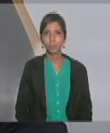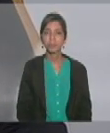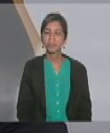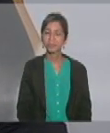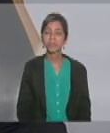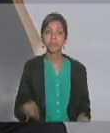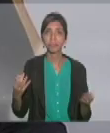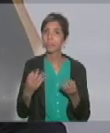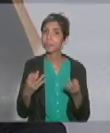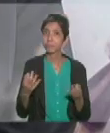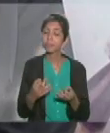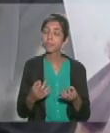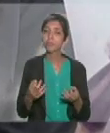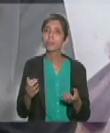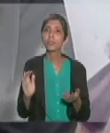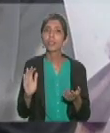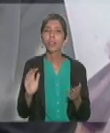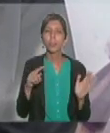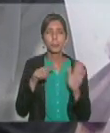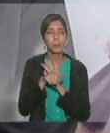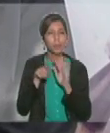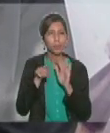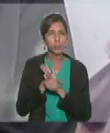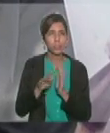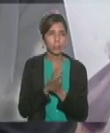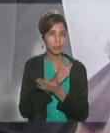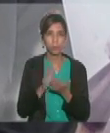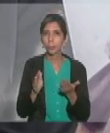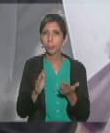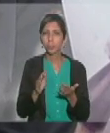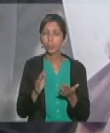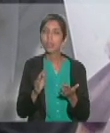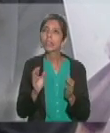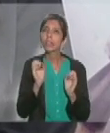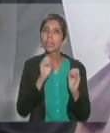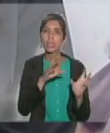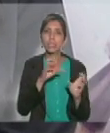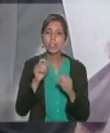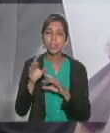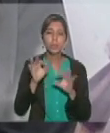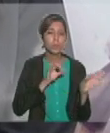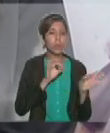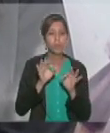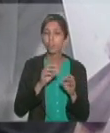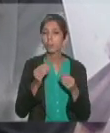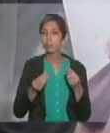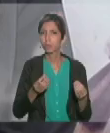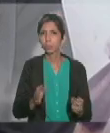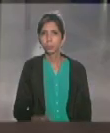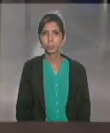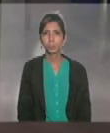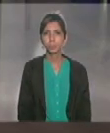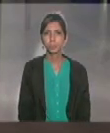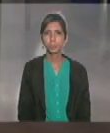né? Perfeito. Agora, algumas perguntas que eu tenho aqui para vocês. Como é que é o ensino baseado em